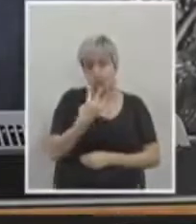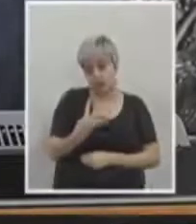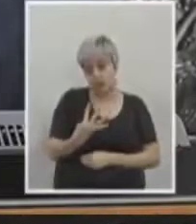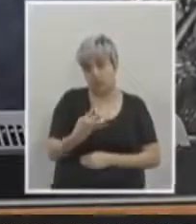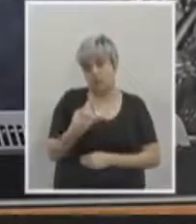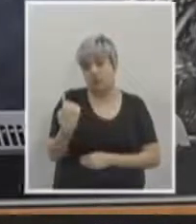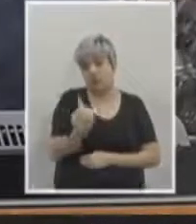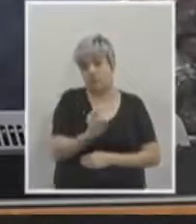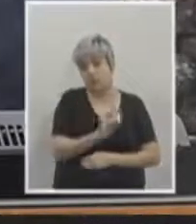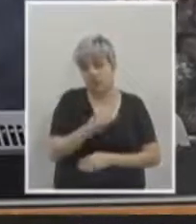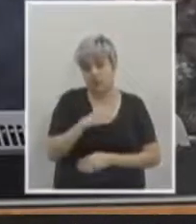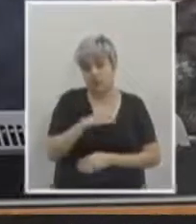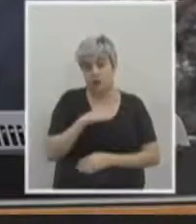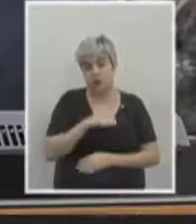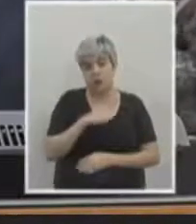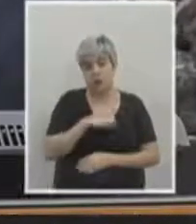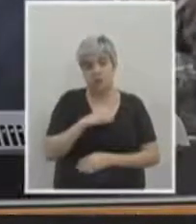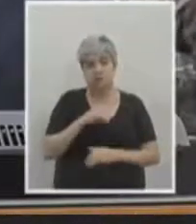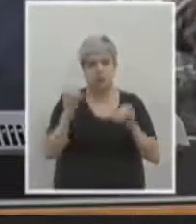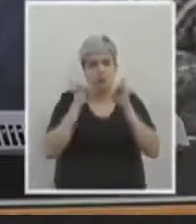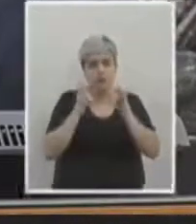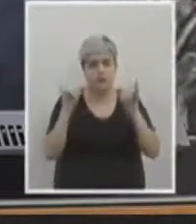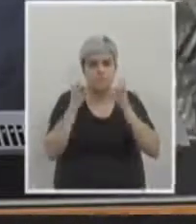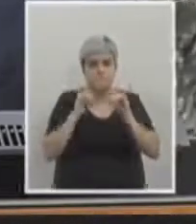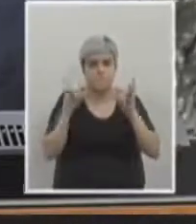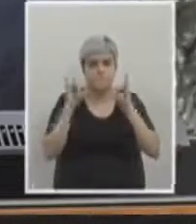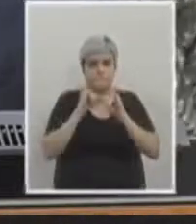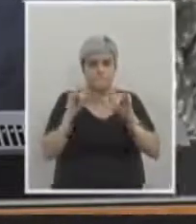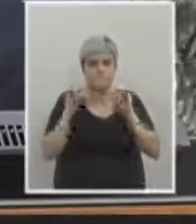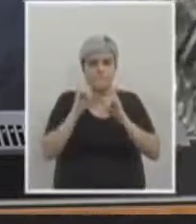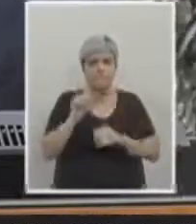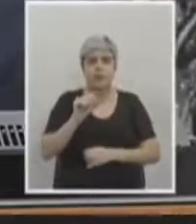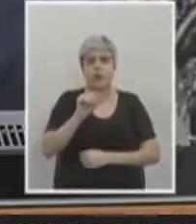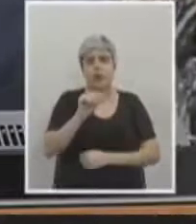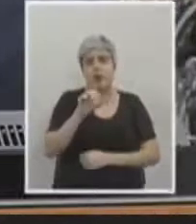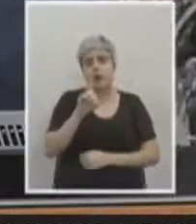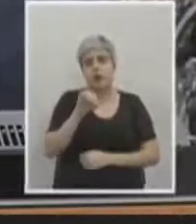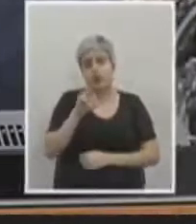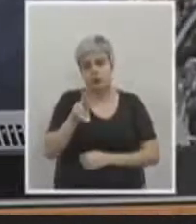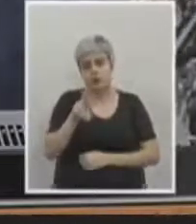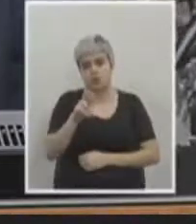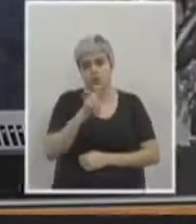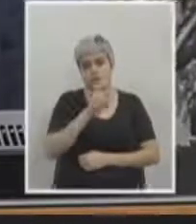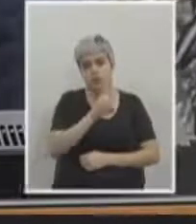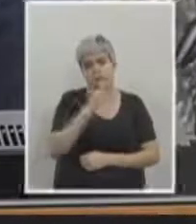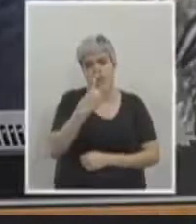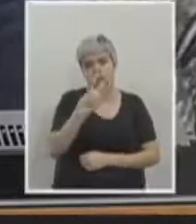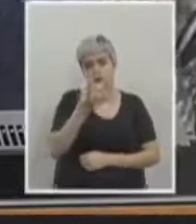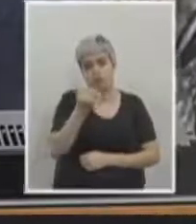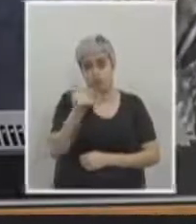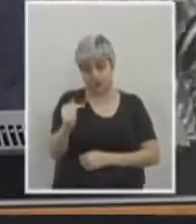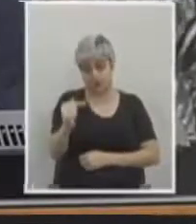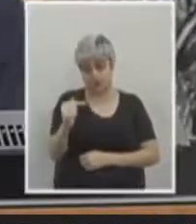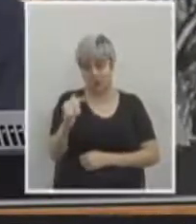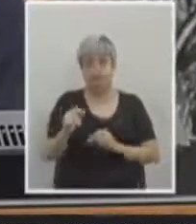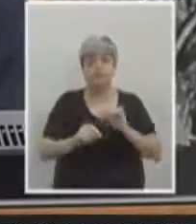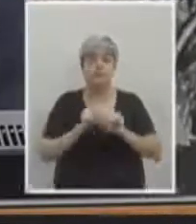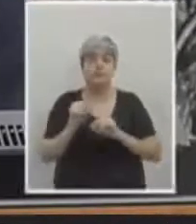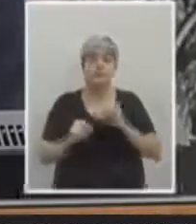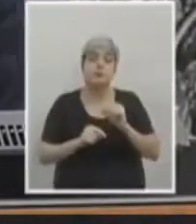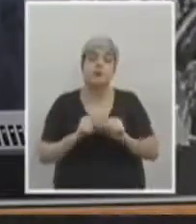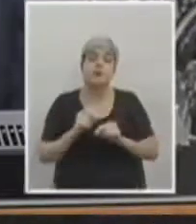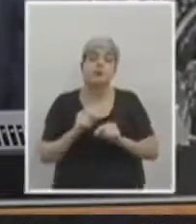recebido a notícia da ADI 5267, onde o Supremo Tribunal Federal